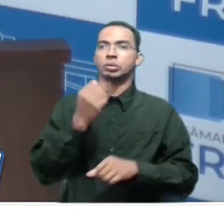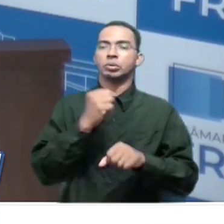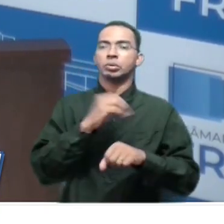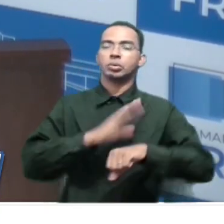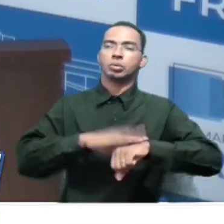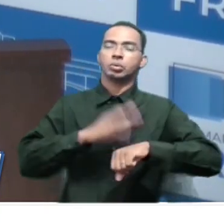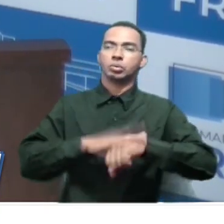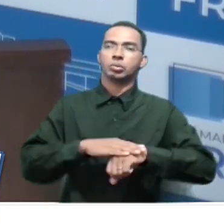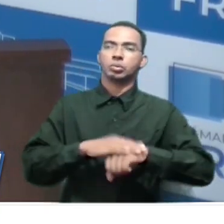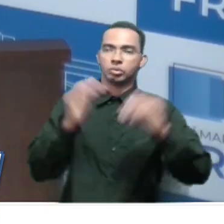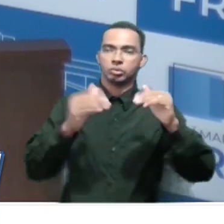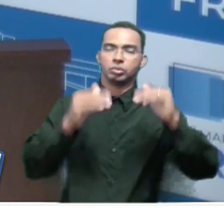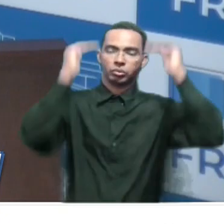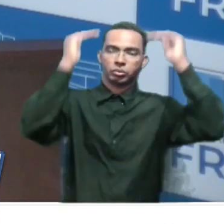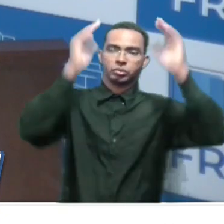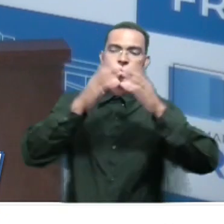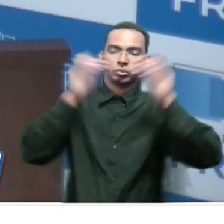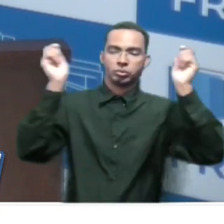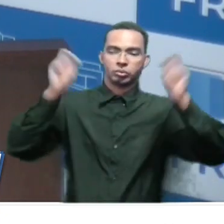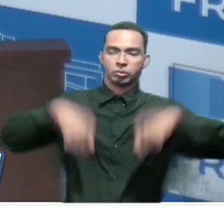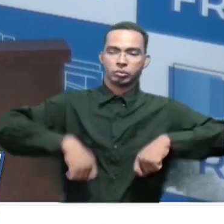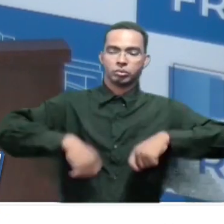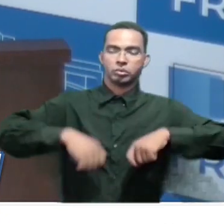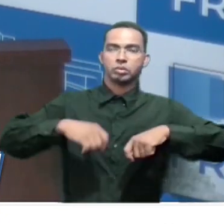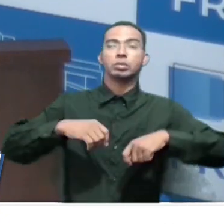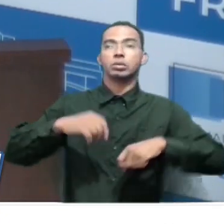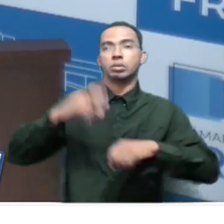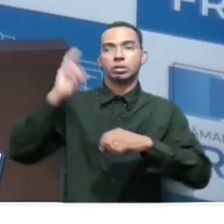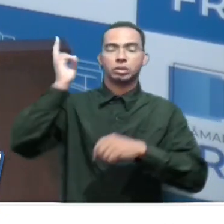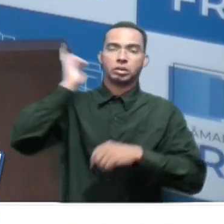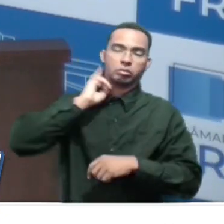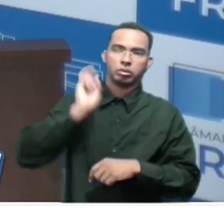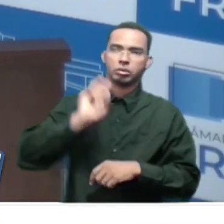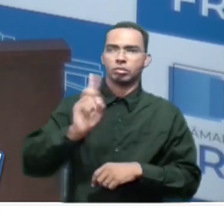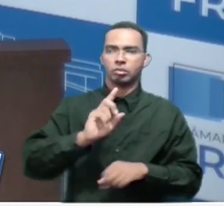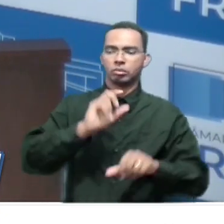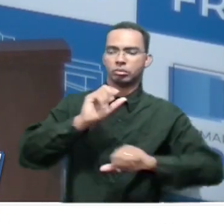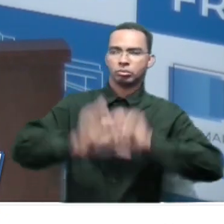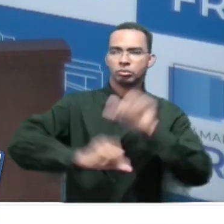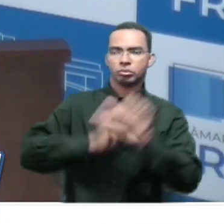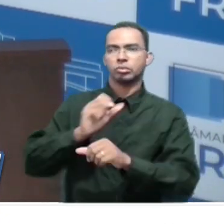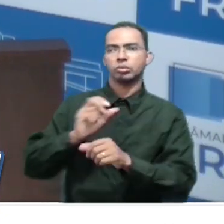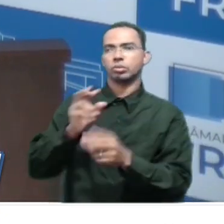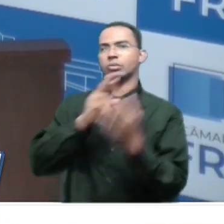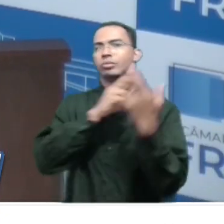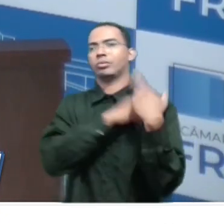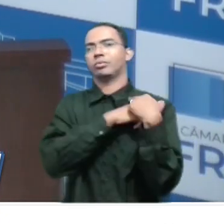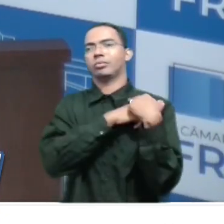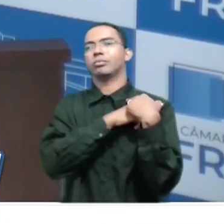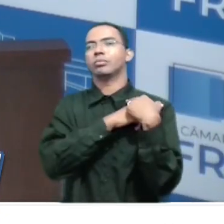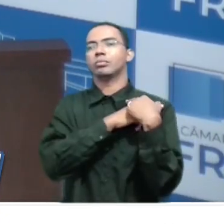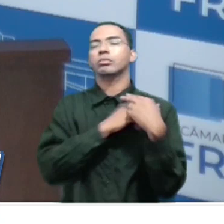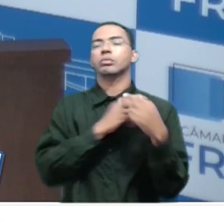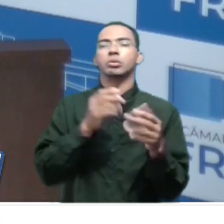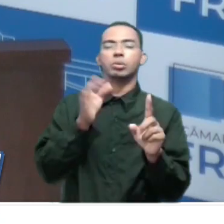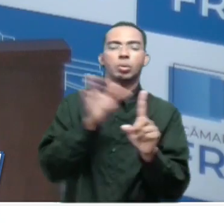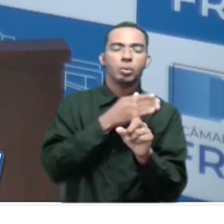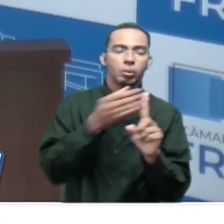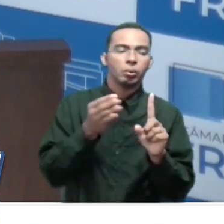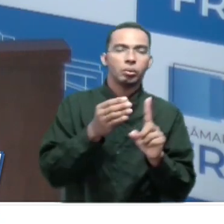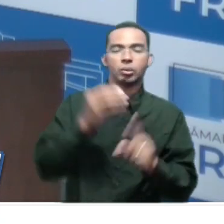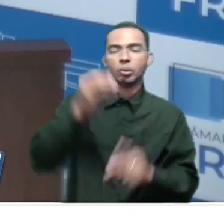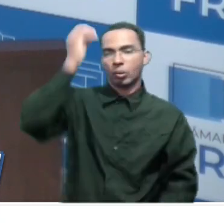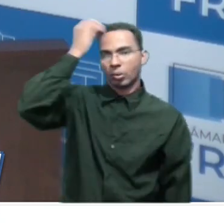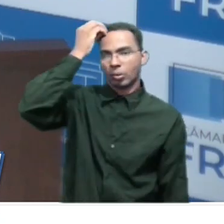autoridades competentes, para que a vítima não seja transformada em responsável e o agressor culpado